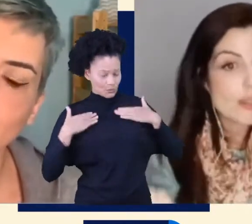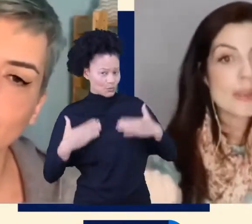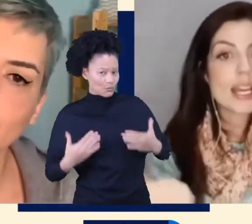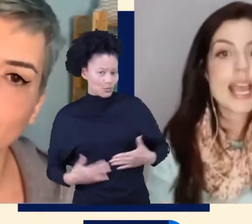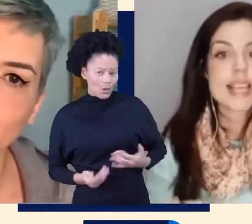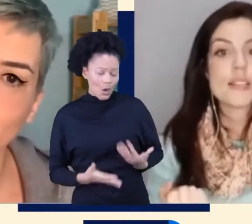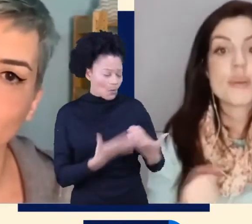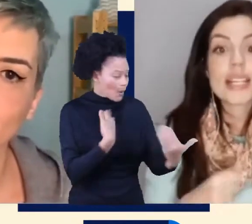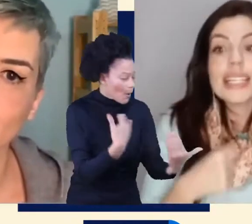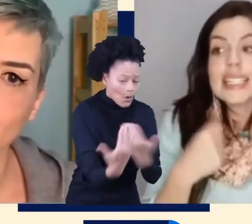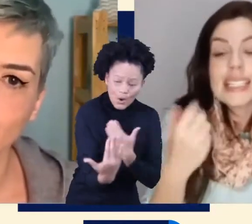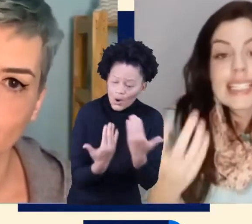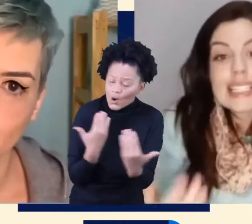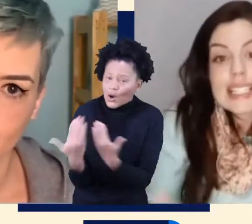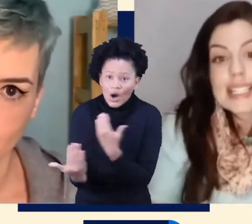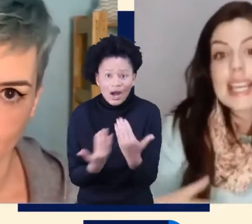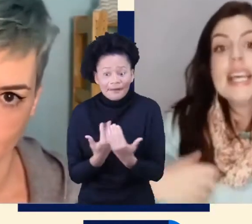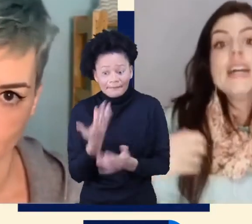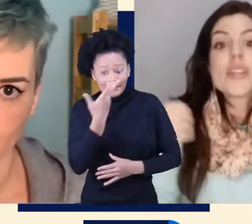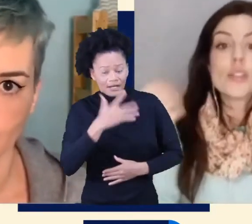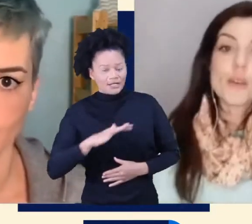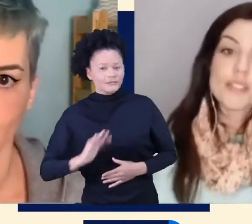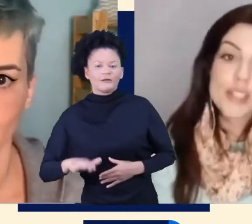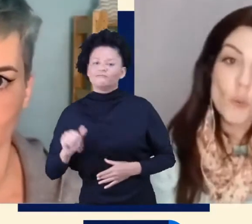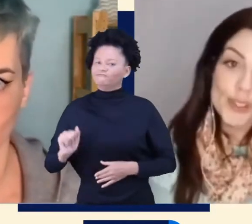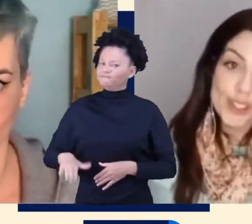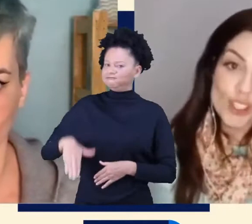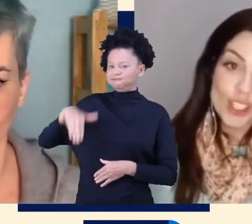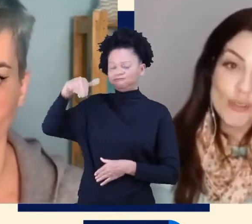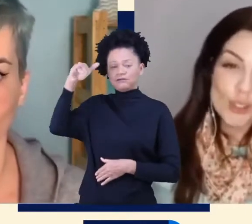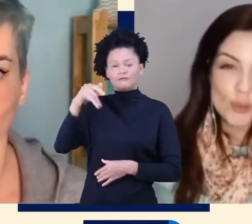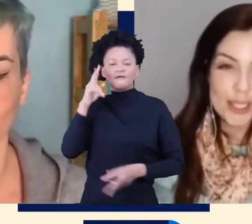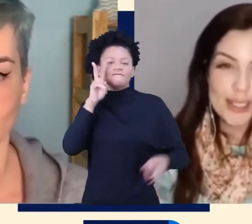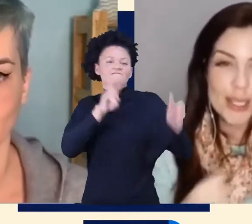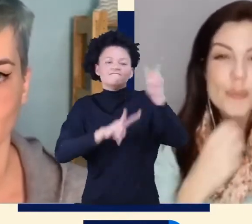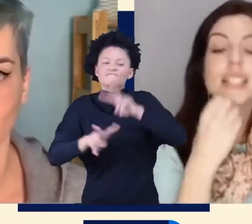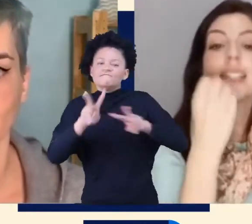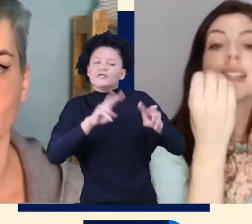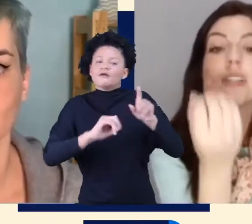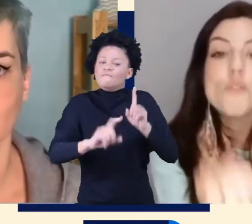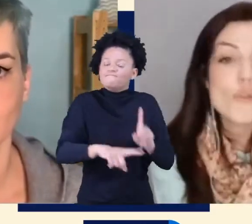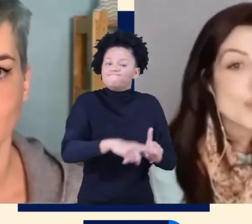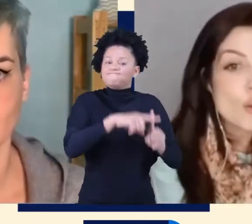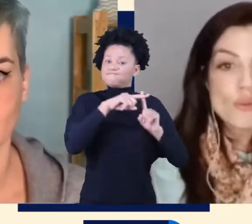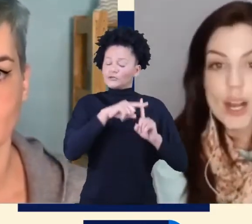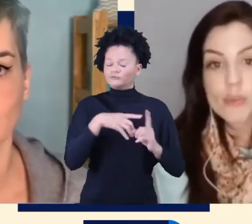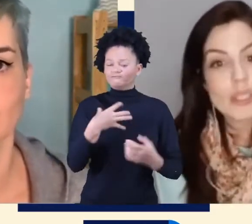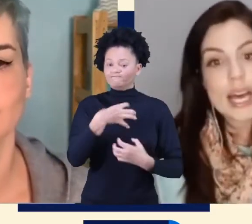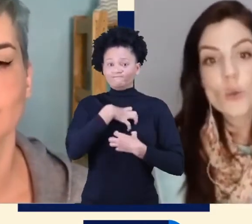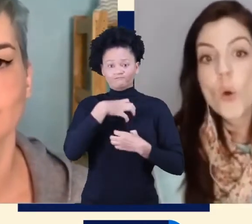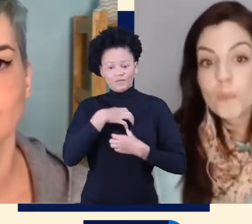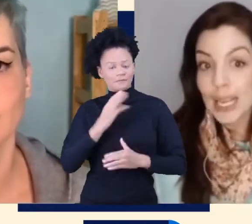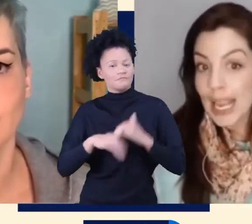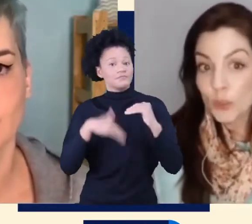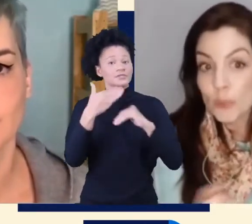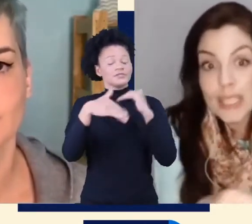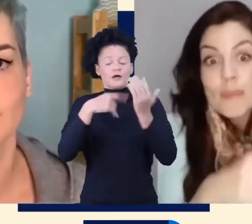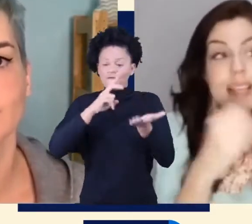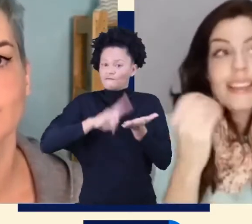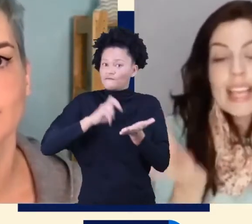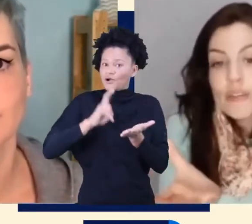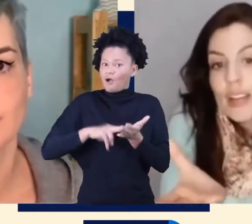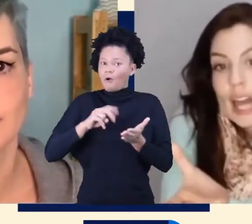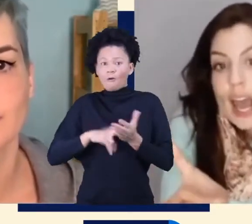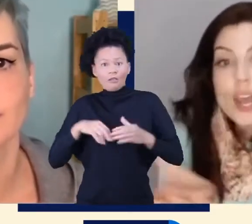que se estabelece para a criança crescer tendo uma visão positiva sobre si, para ela desenvolver um vocabulário completo, para